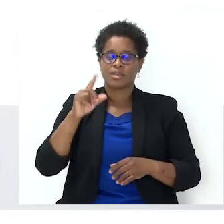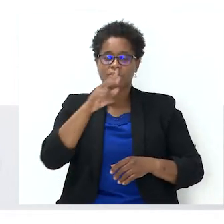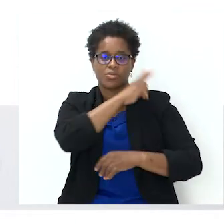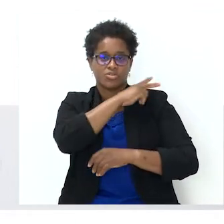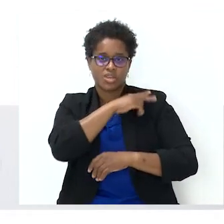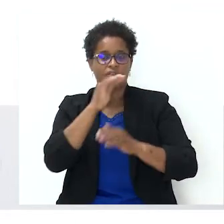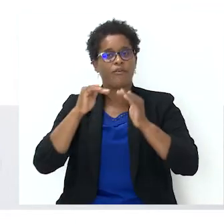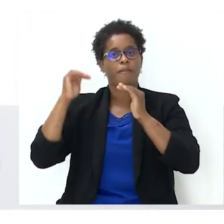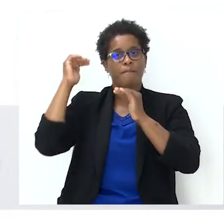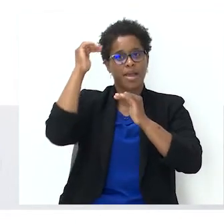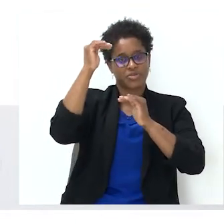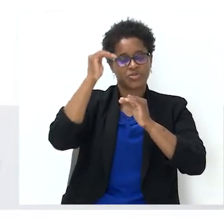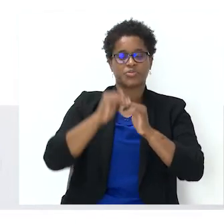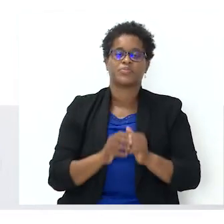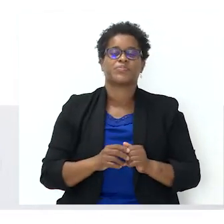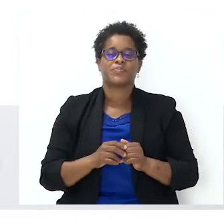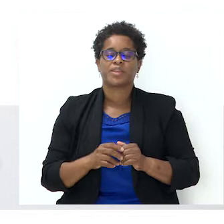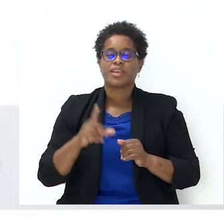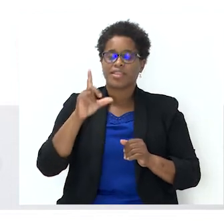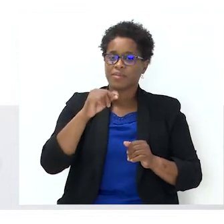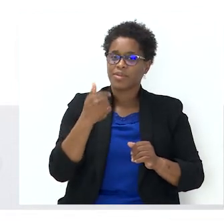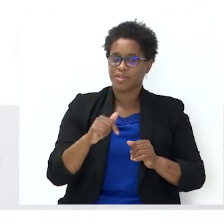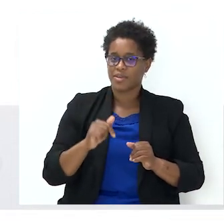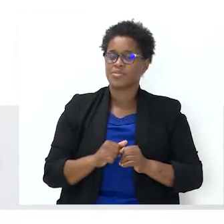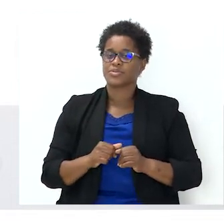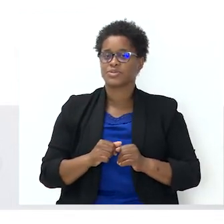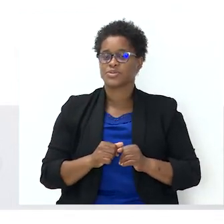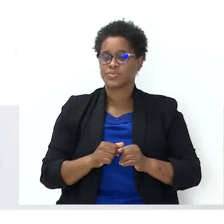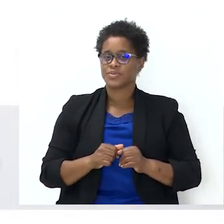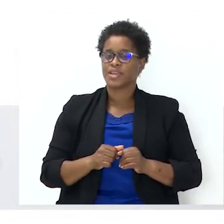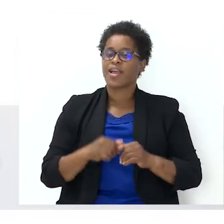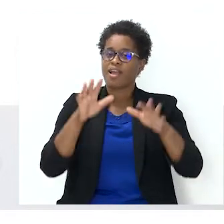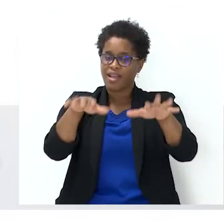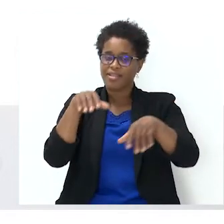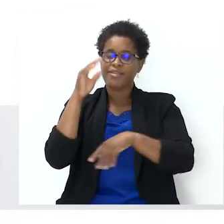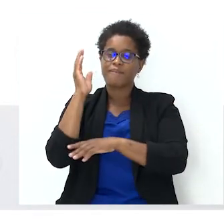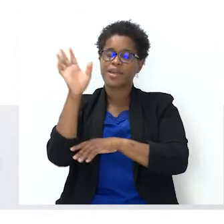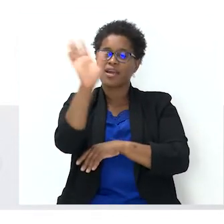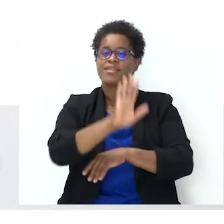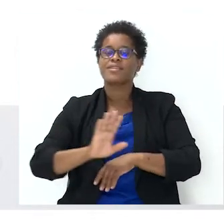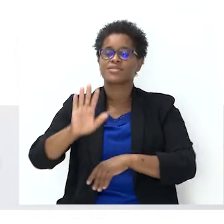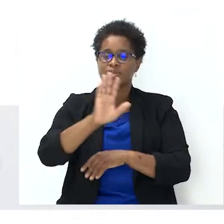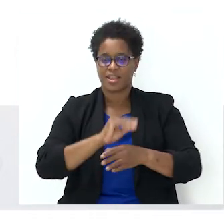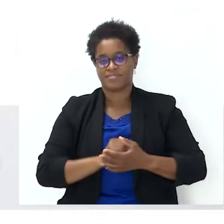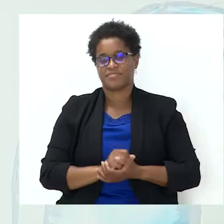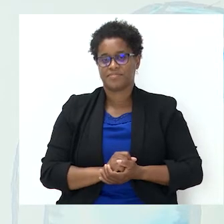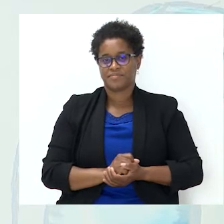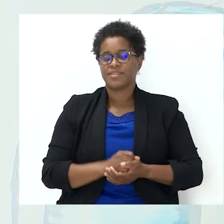chefe máximo. E temos a Assembleia